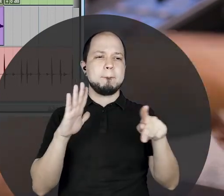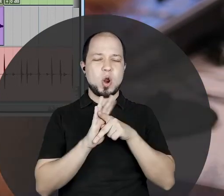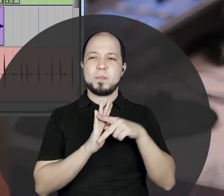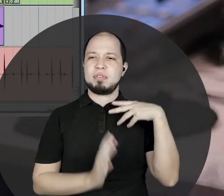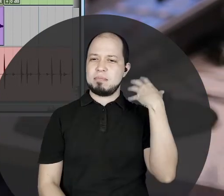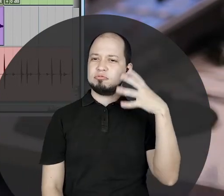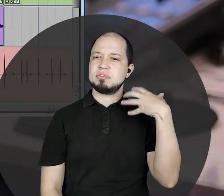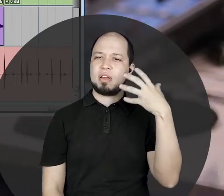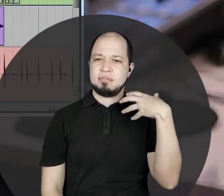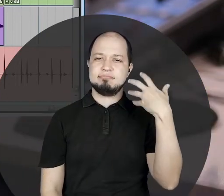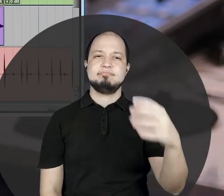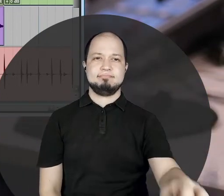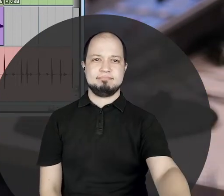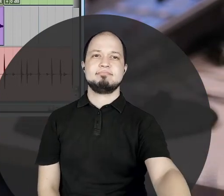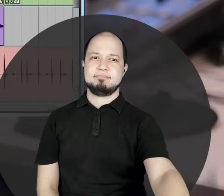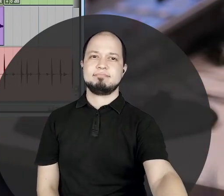para a música.